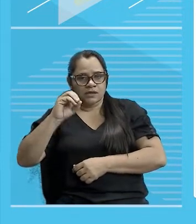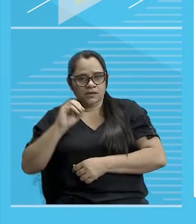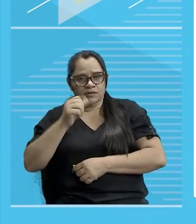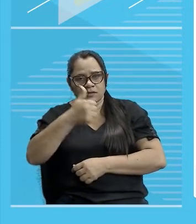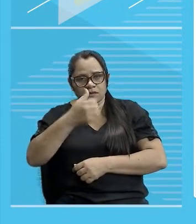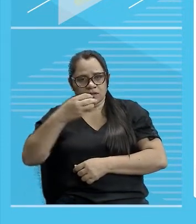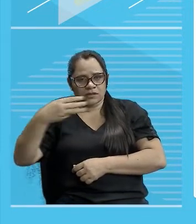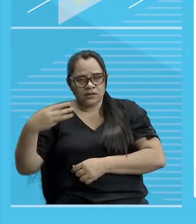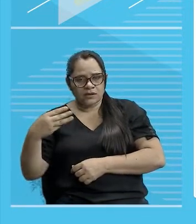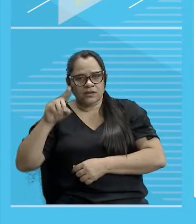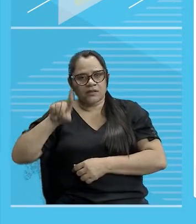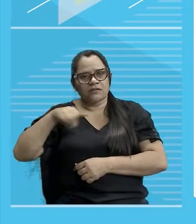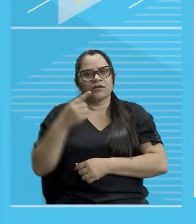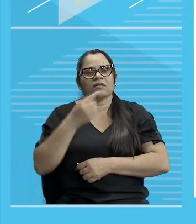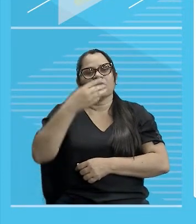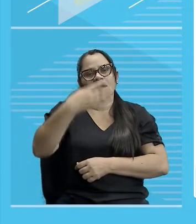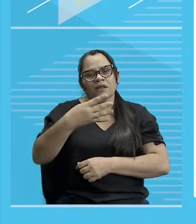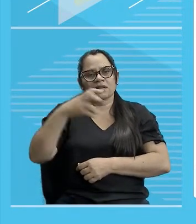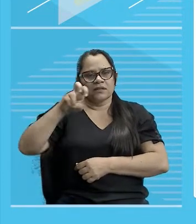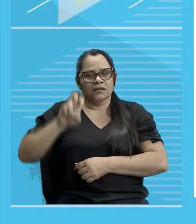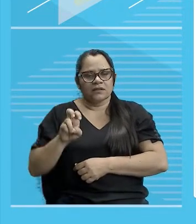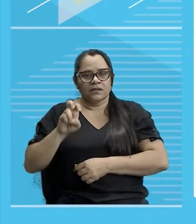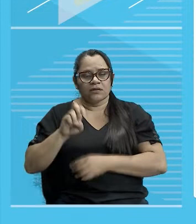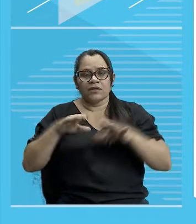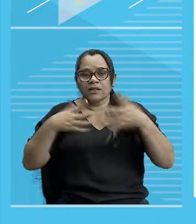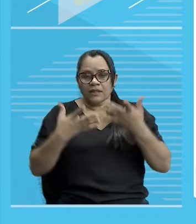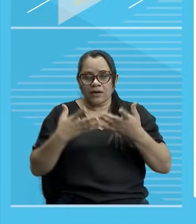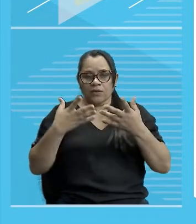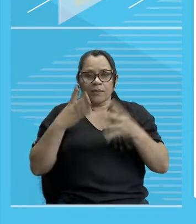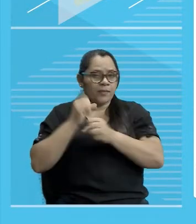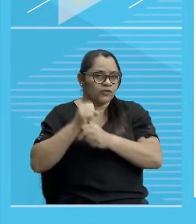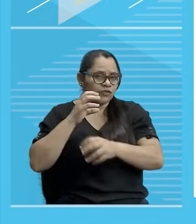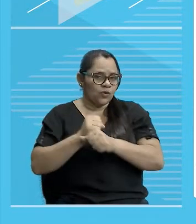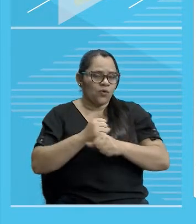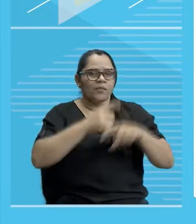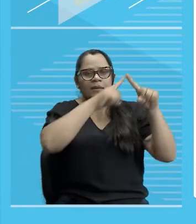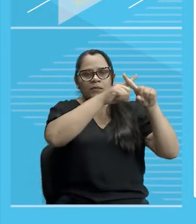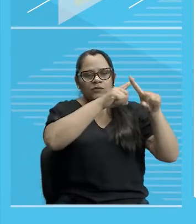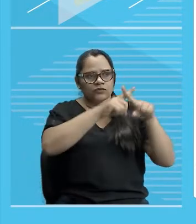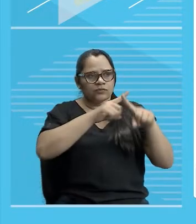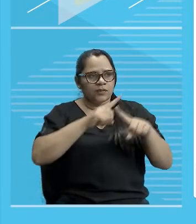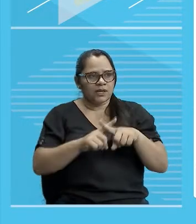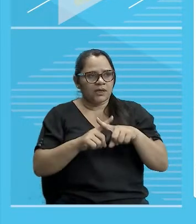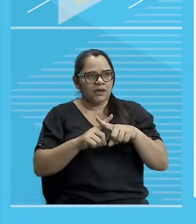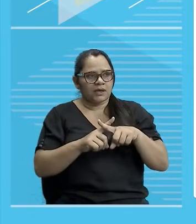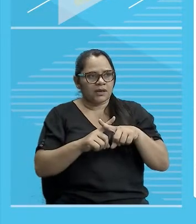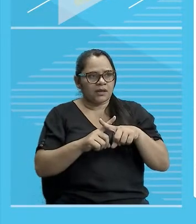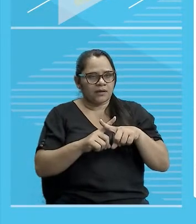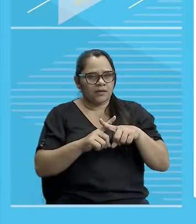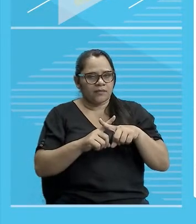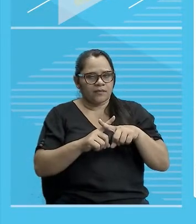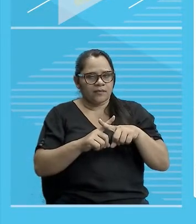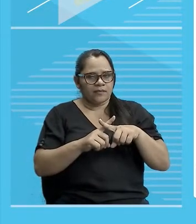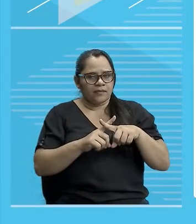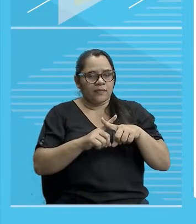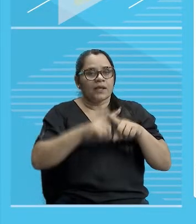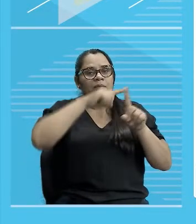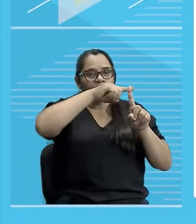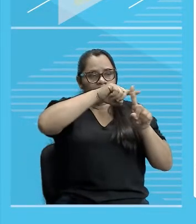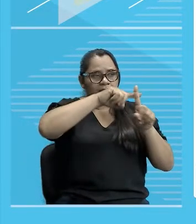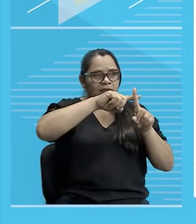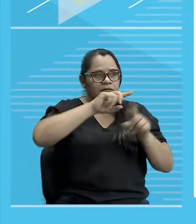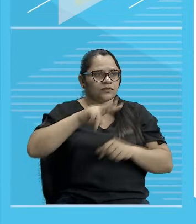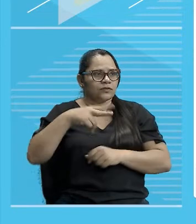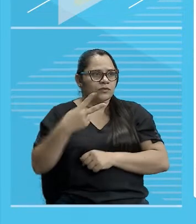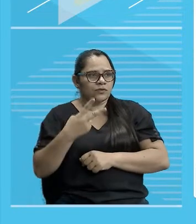e 45 centavos tu multiplica Vai Multiplicar por mais dois é como